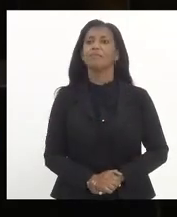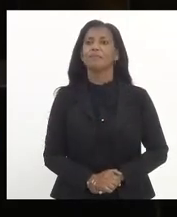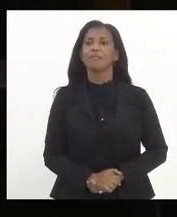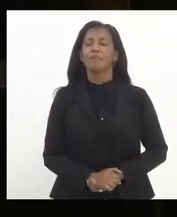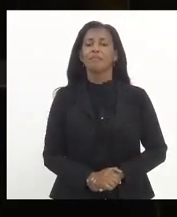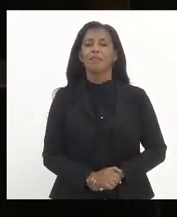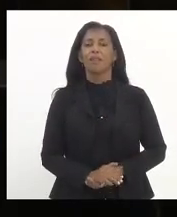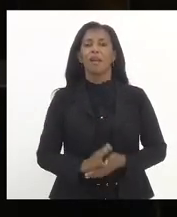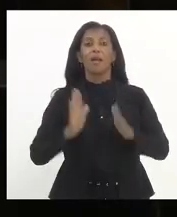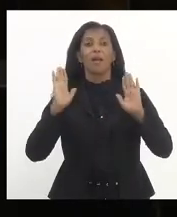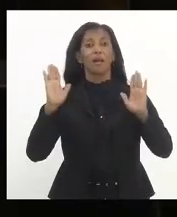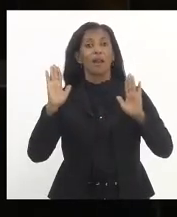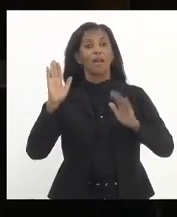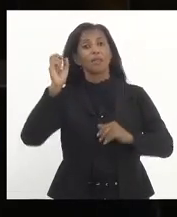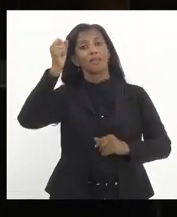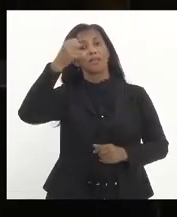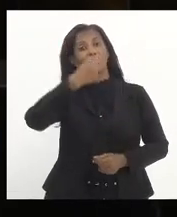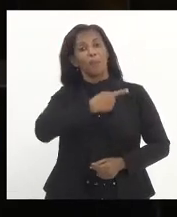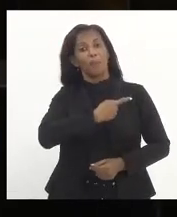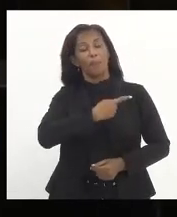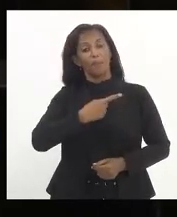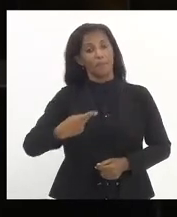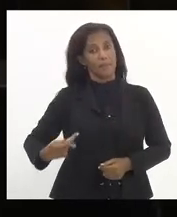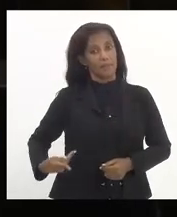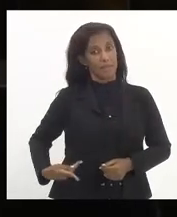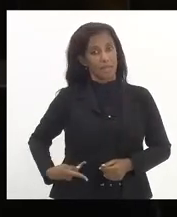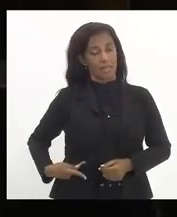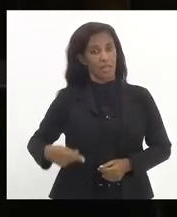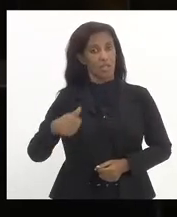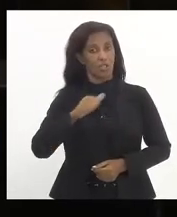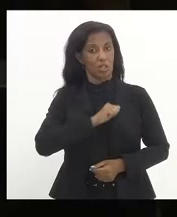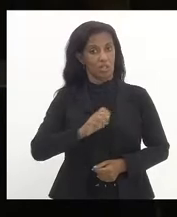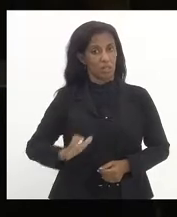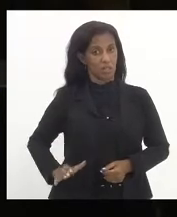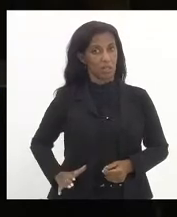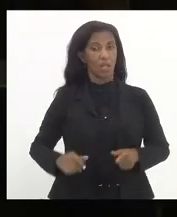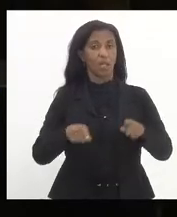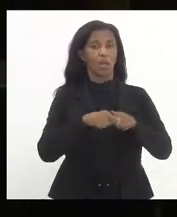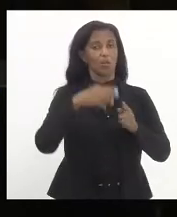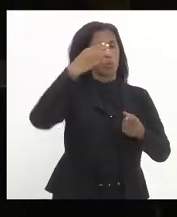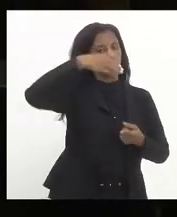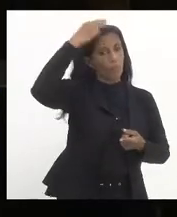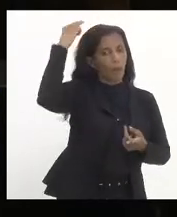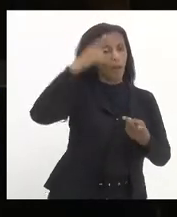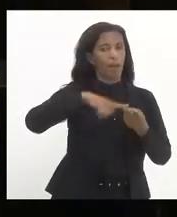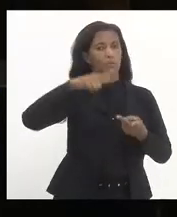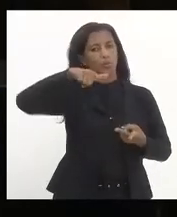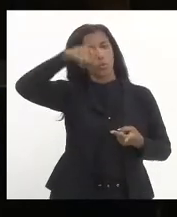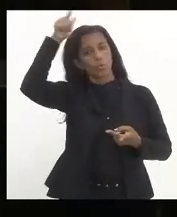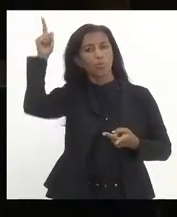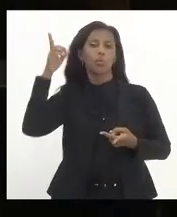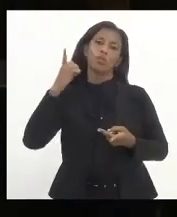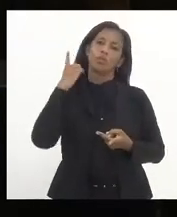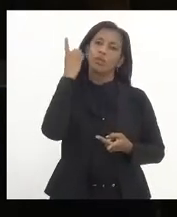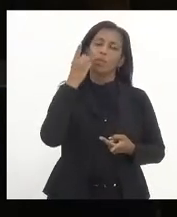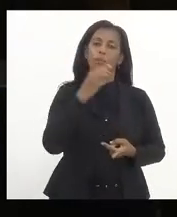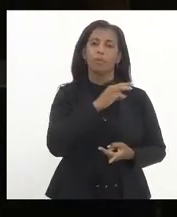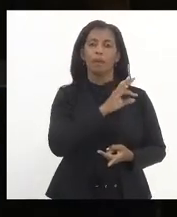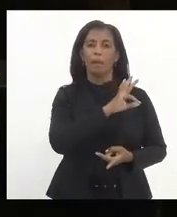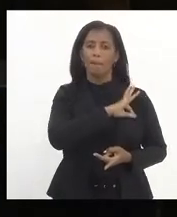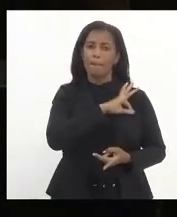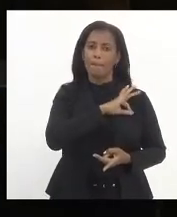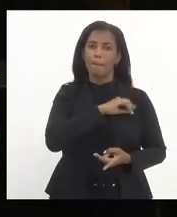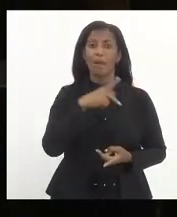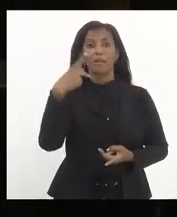graças à intervenção do presidente da casa, do Márcio Pacheco, da CCJ, do deputado Luiz Paulo, da deputada Marta Rocha,